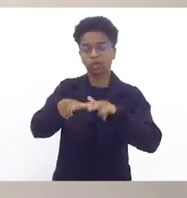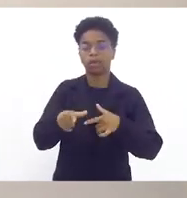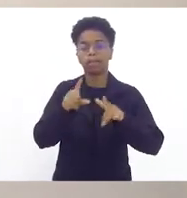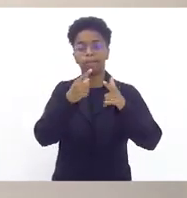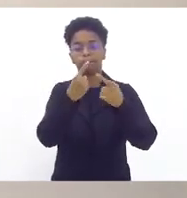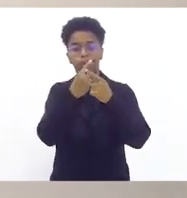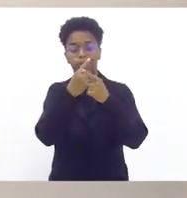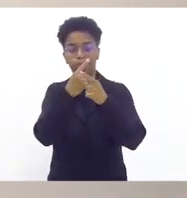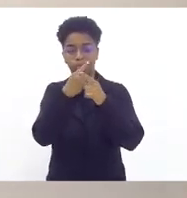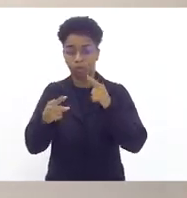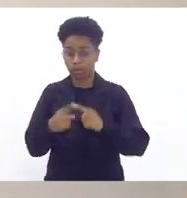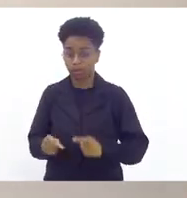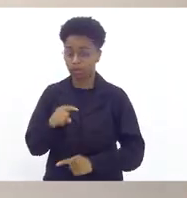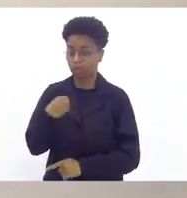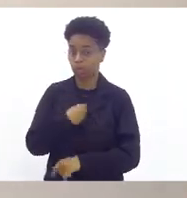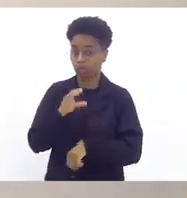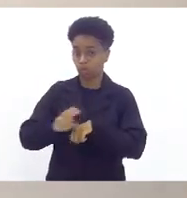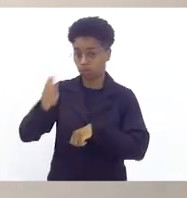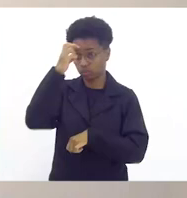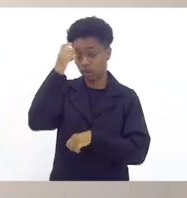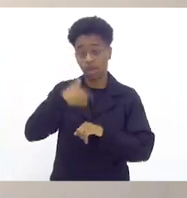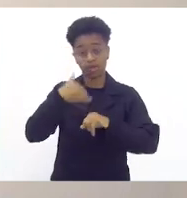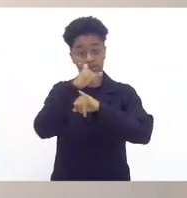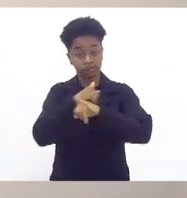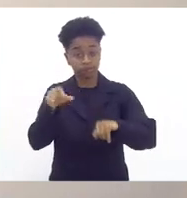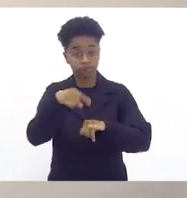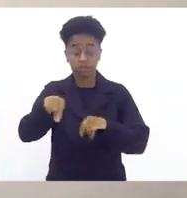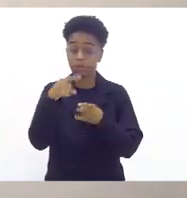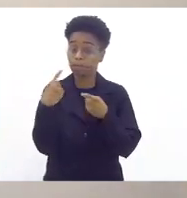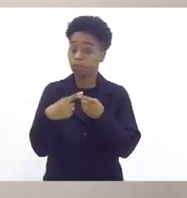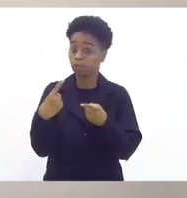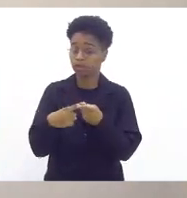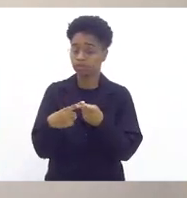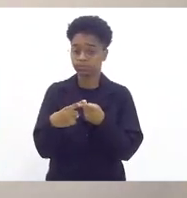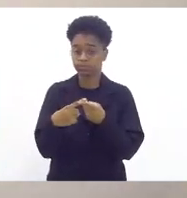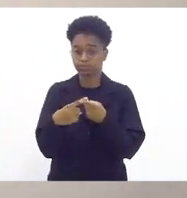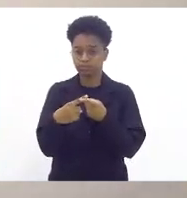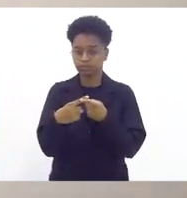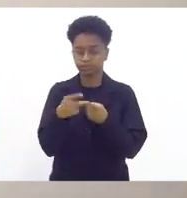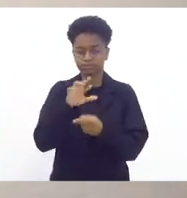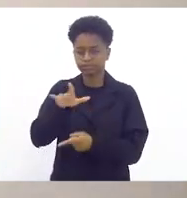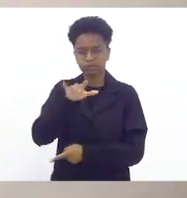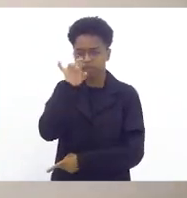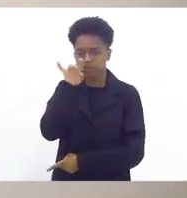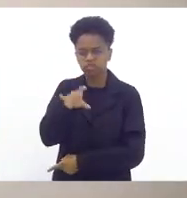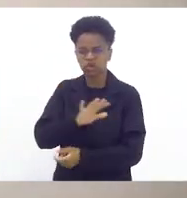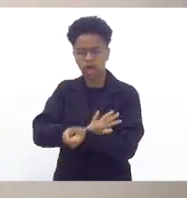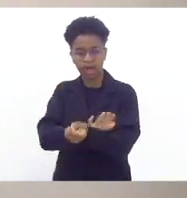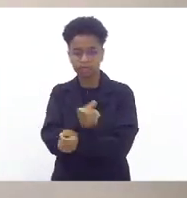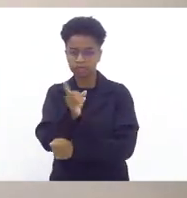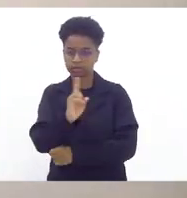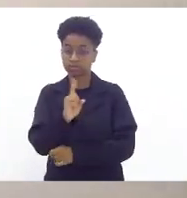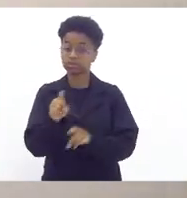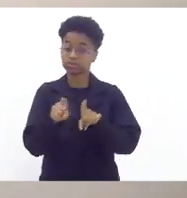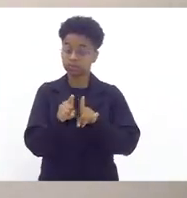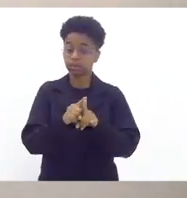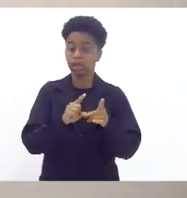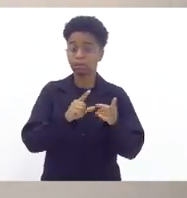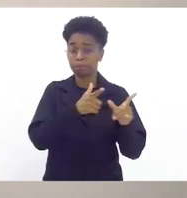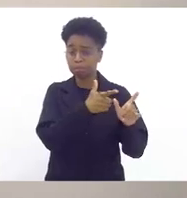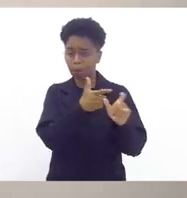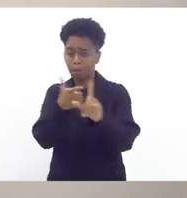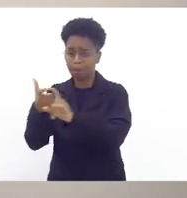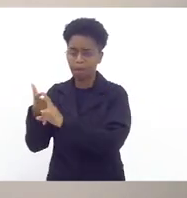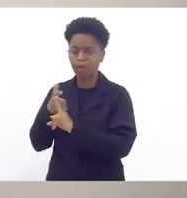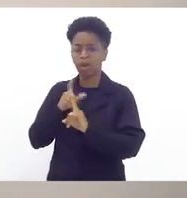das nossas culturas. Estou dizendo tudo isso, pessoal, porque não é só racismo, é também um genocídio